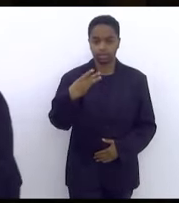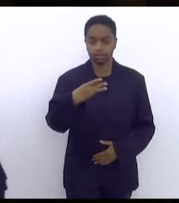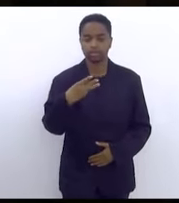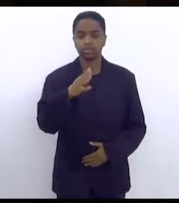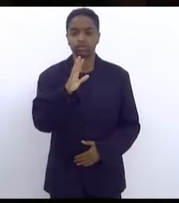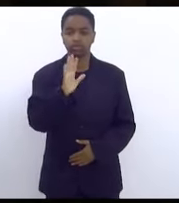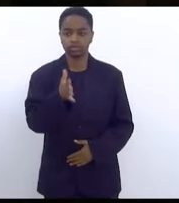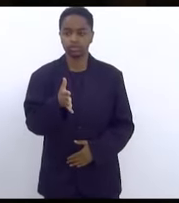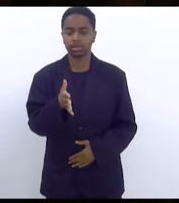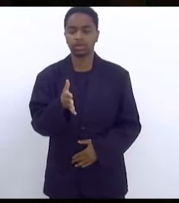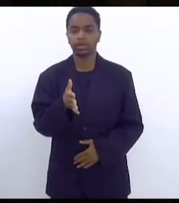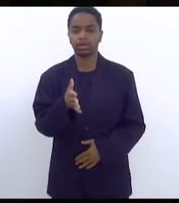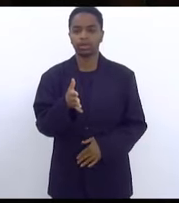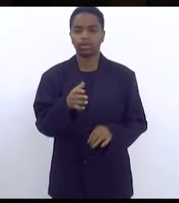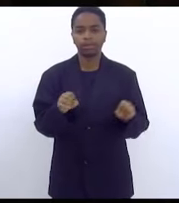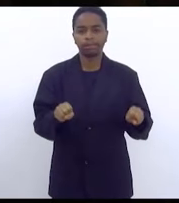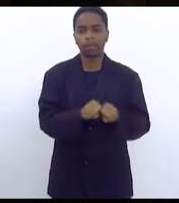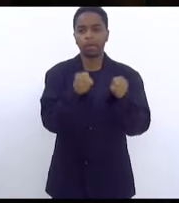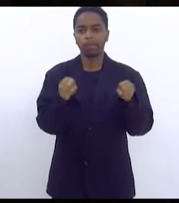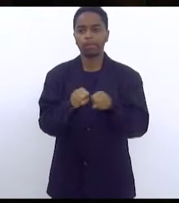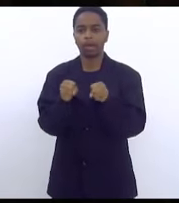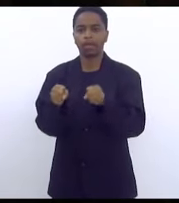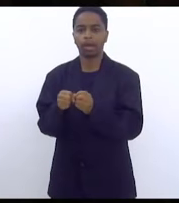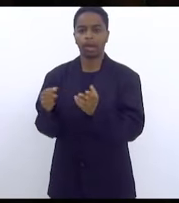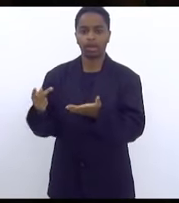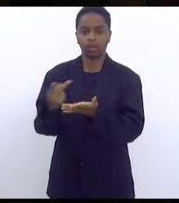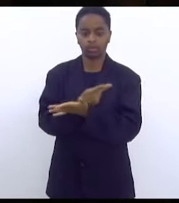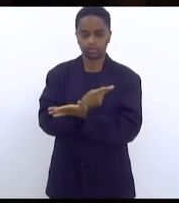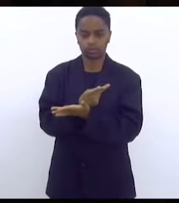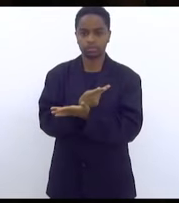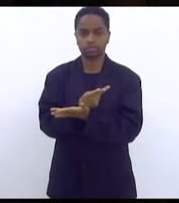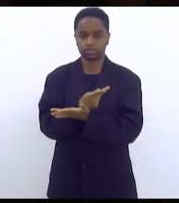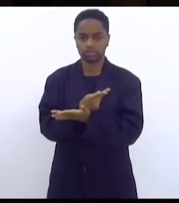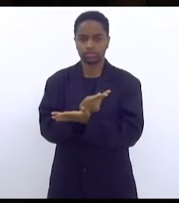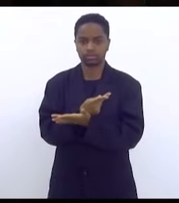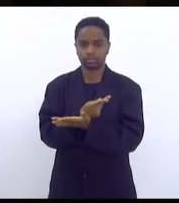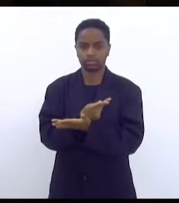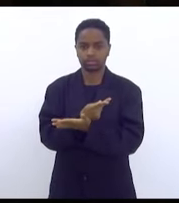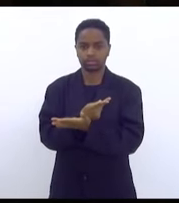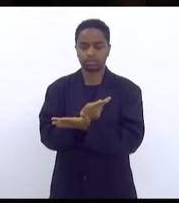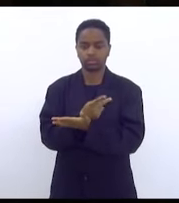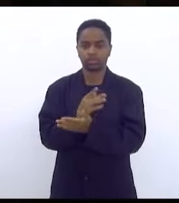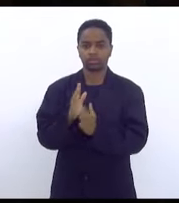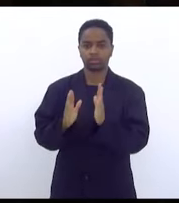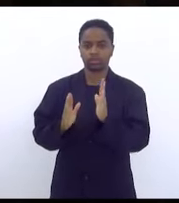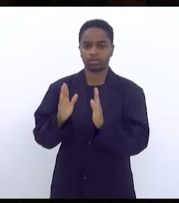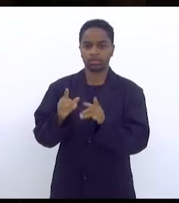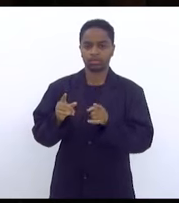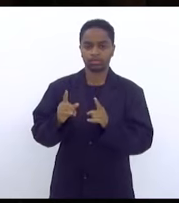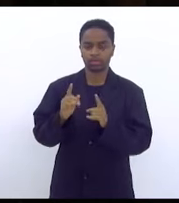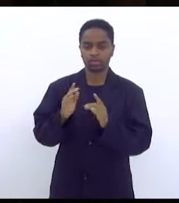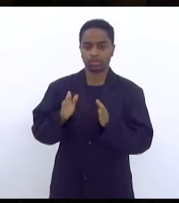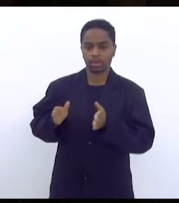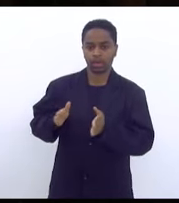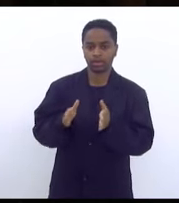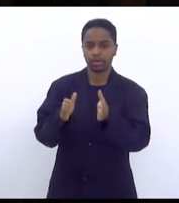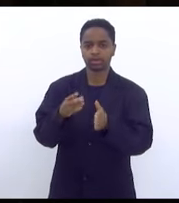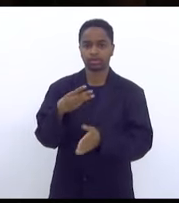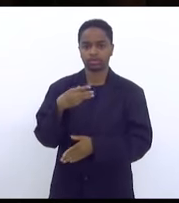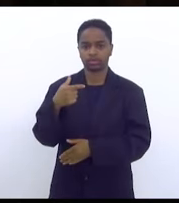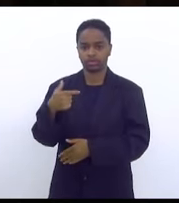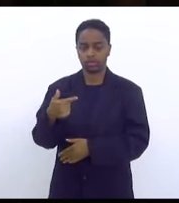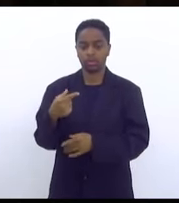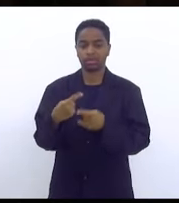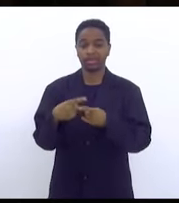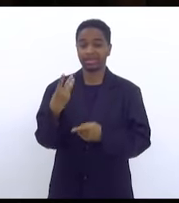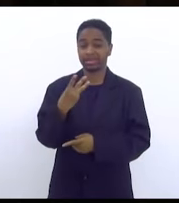rompimento que acontece já no quilômetro 32. A adutora, pela terceira